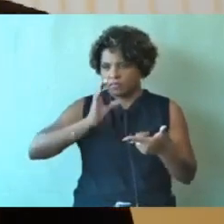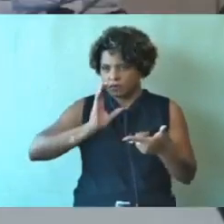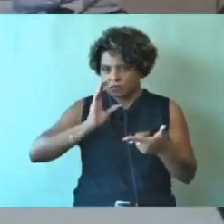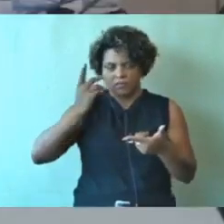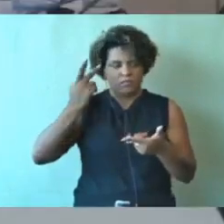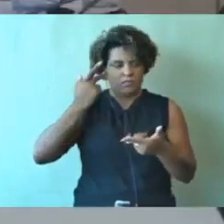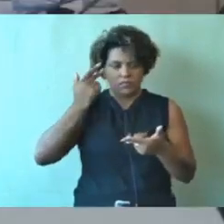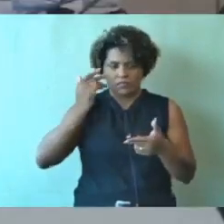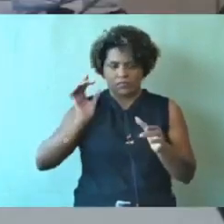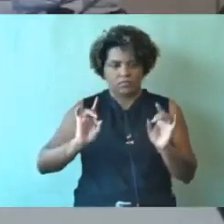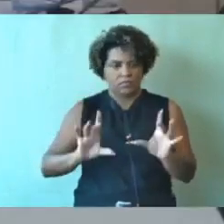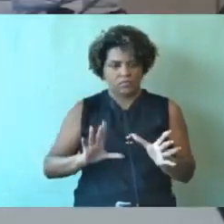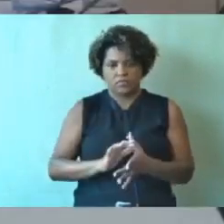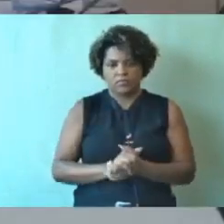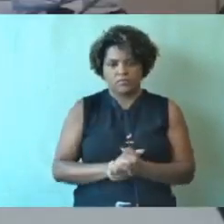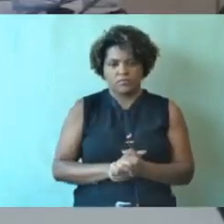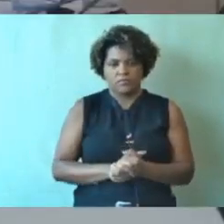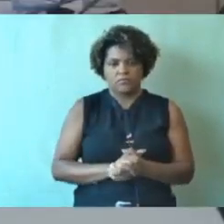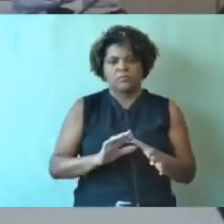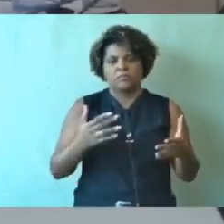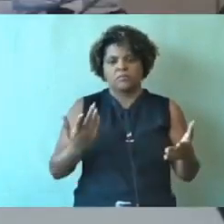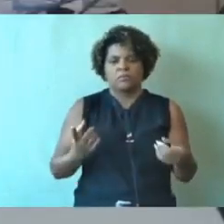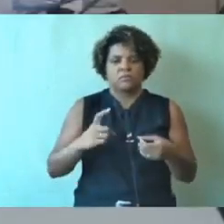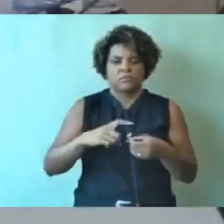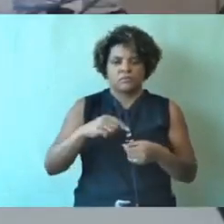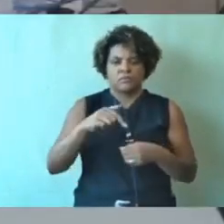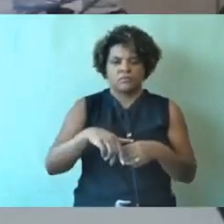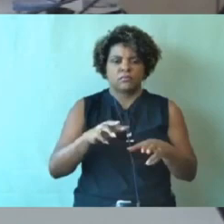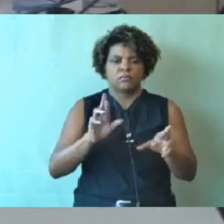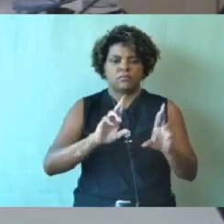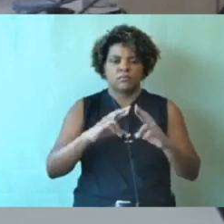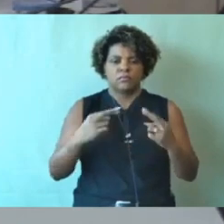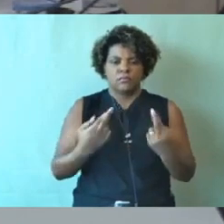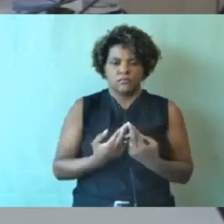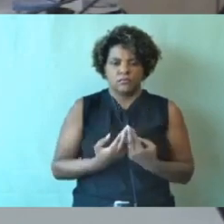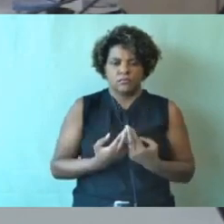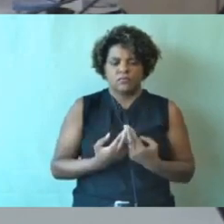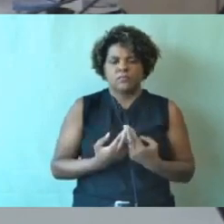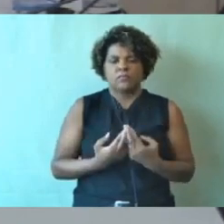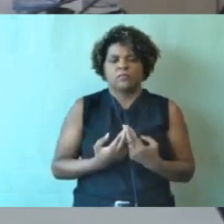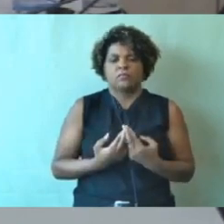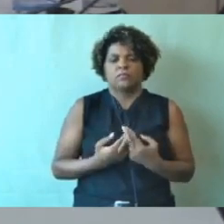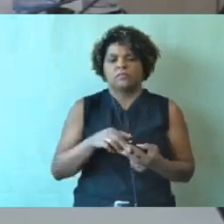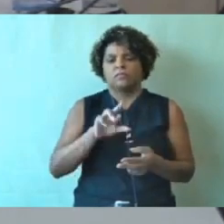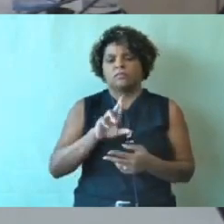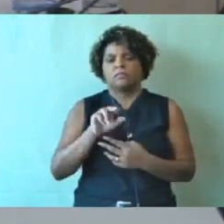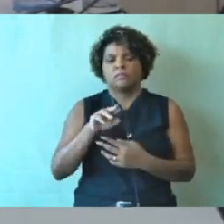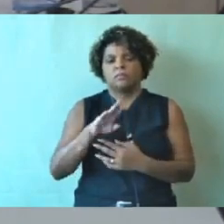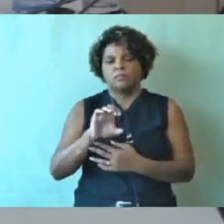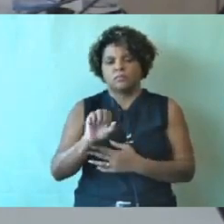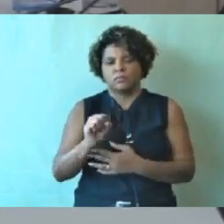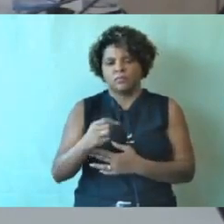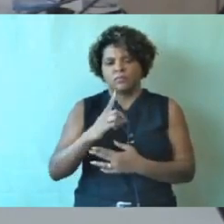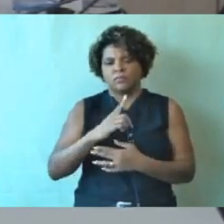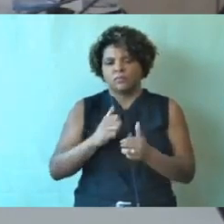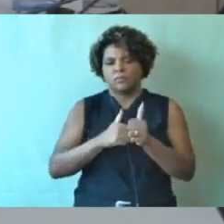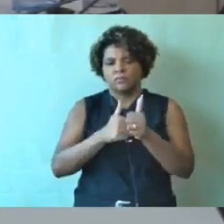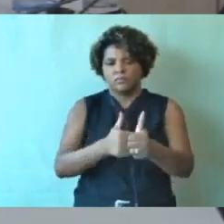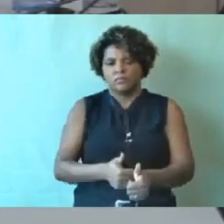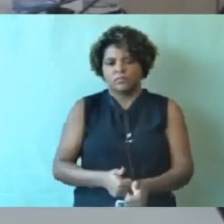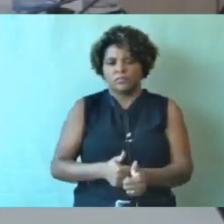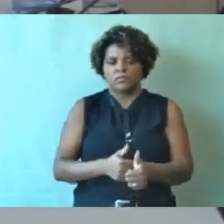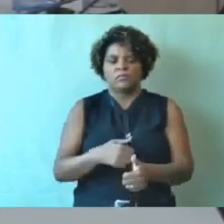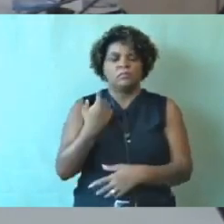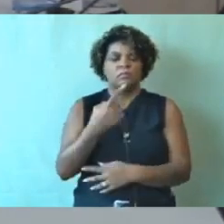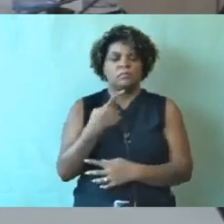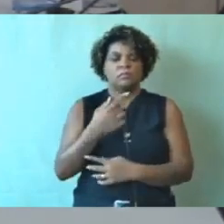Então vamos retomar a reunião, senhor Rubens Lessa, acompanhado pelo doutor Guilherme. Eu vou entrar aqui então agora